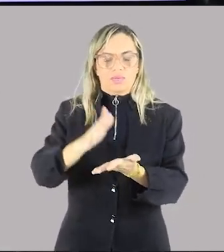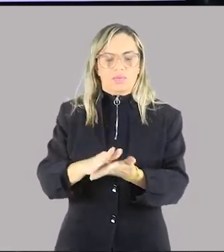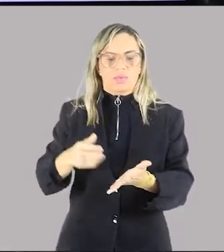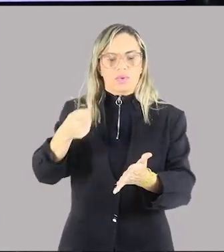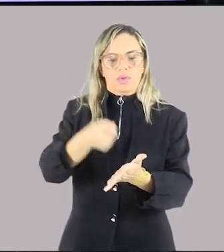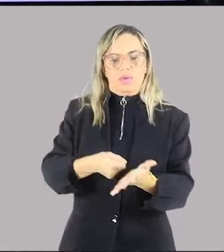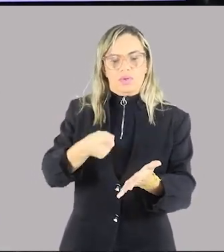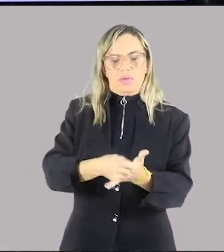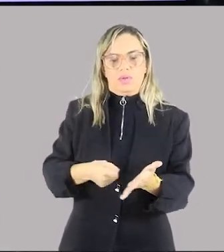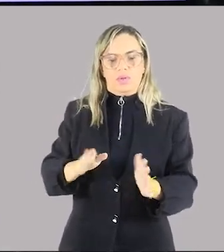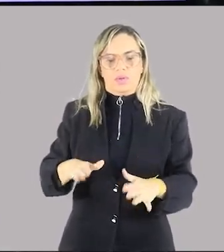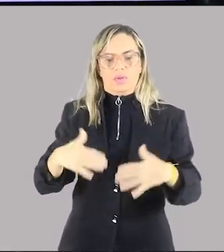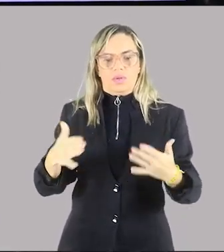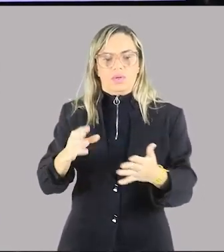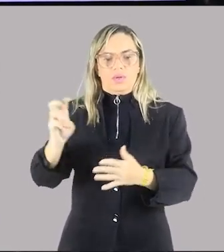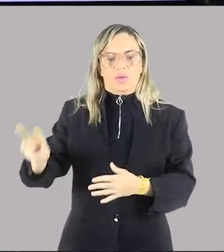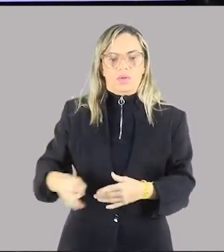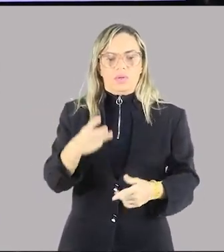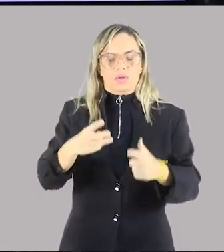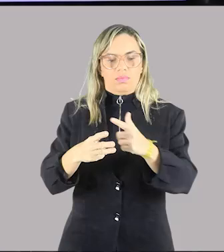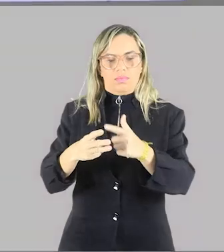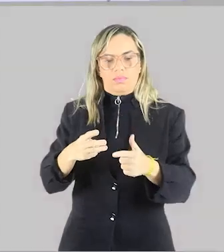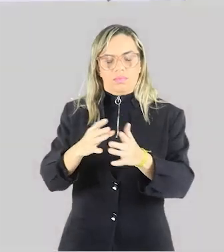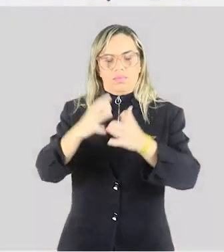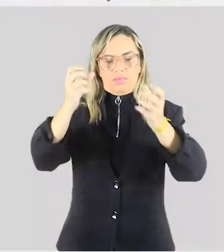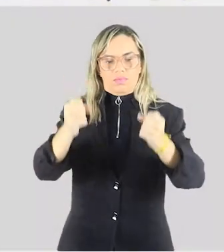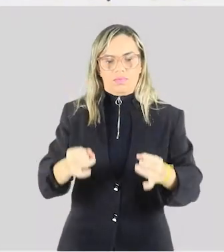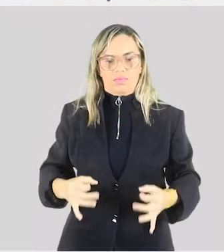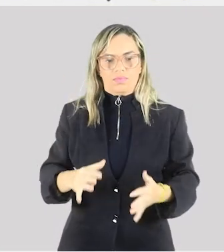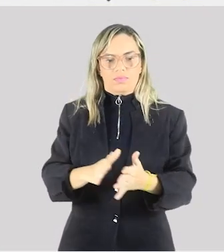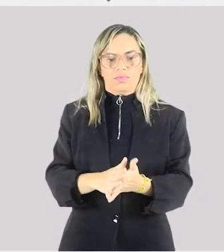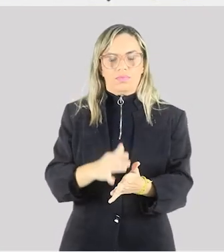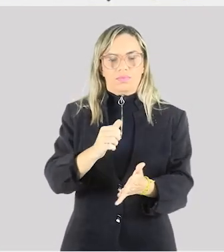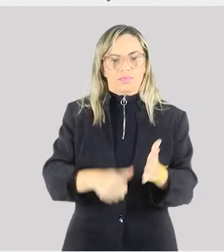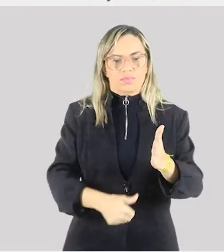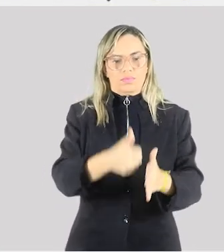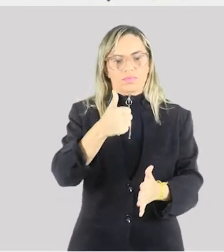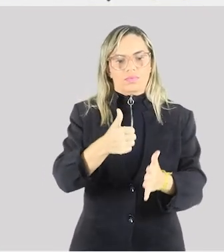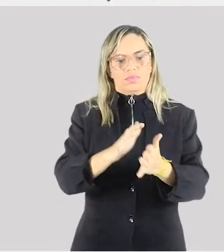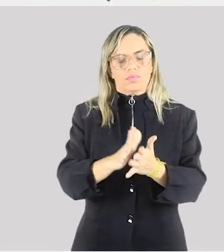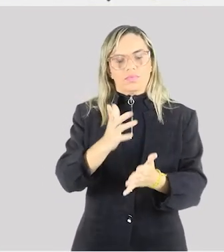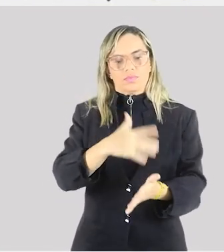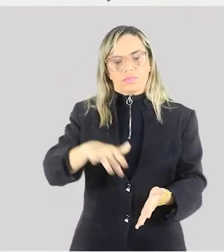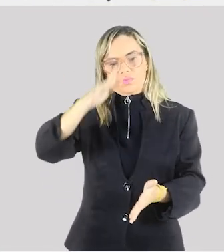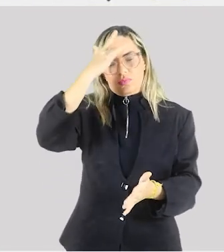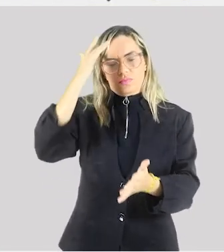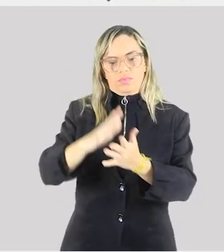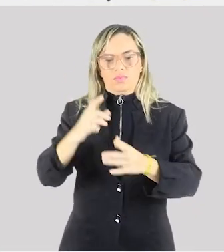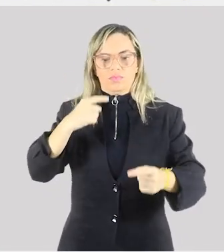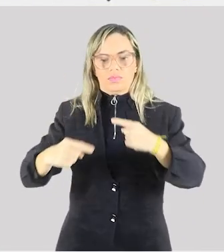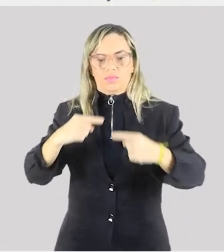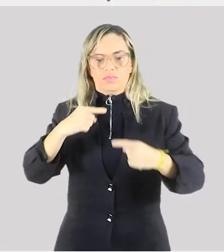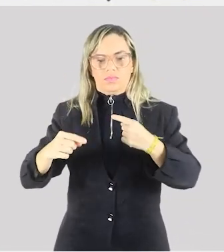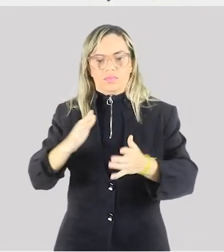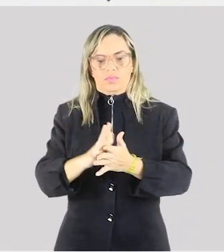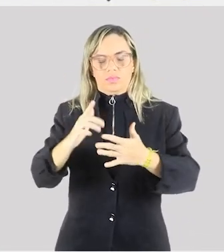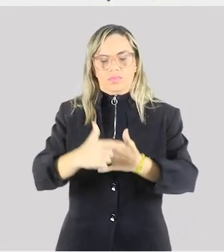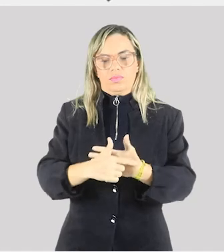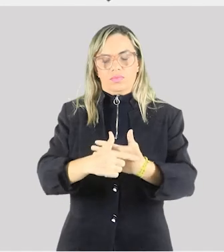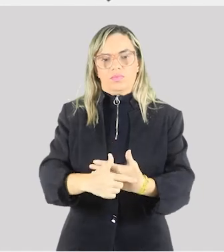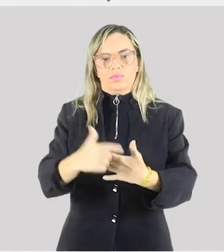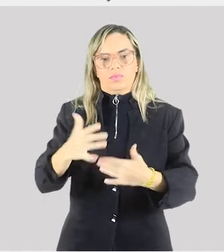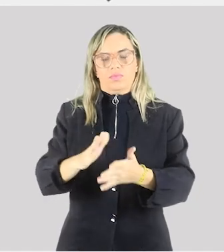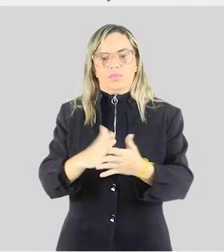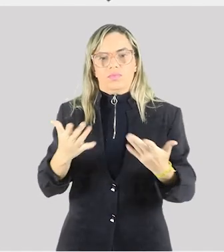espécies. O vínculo será de 3 espécies, perfeito? Os agentes políticos são aqueles que atuam na função política do Estado. Por